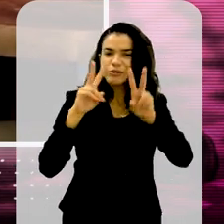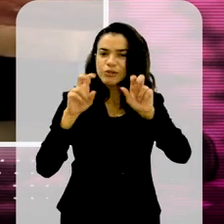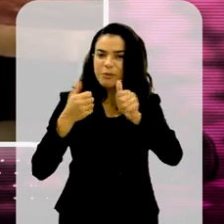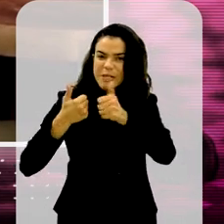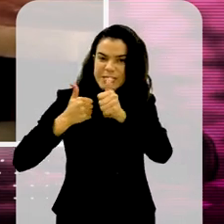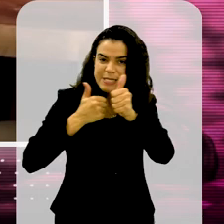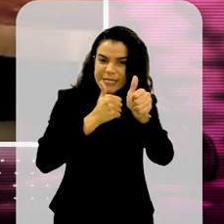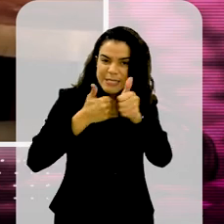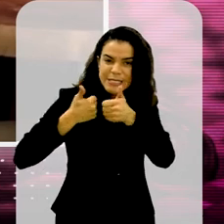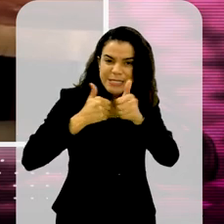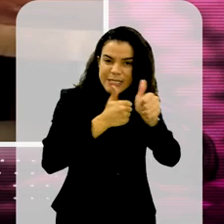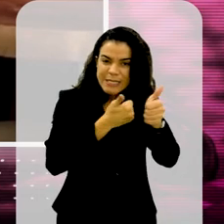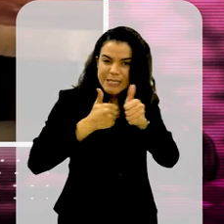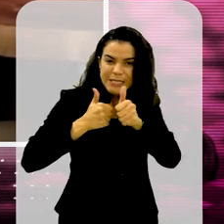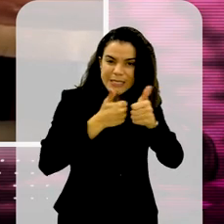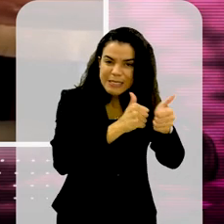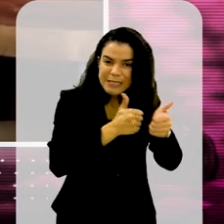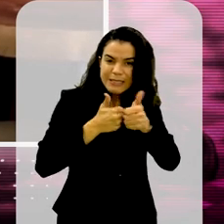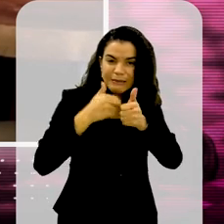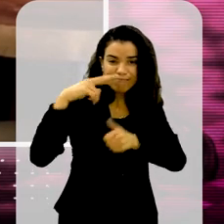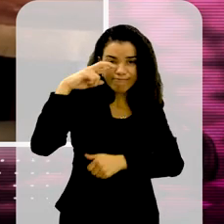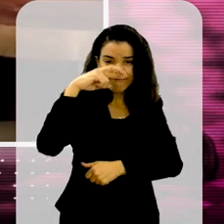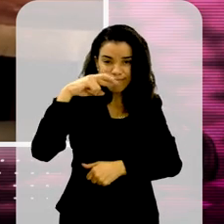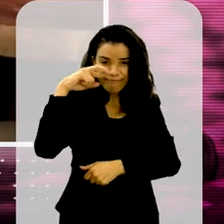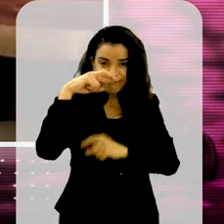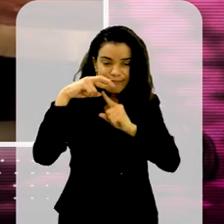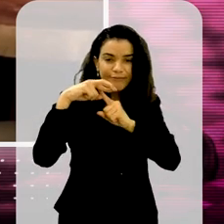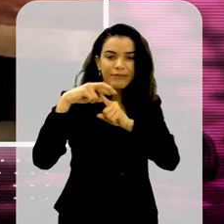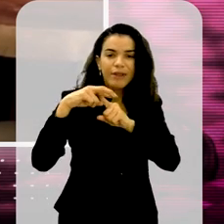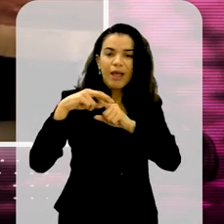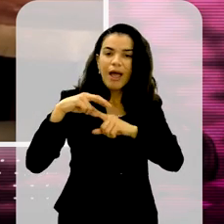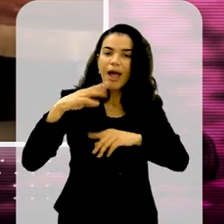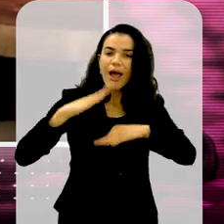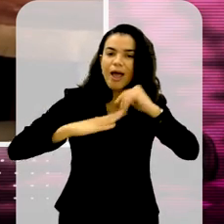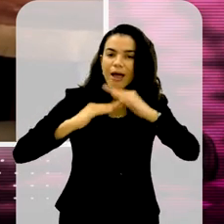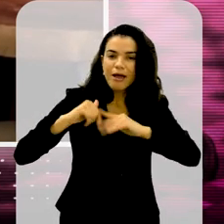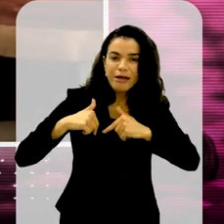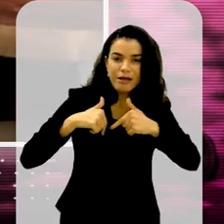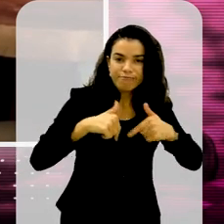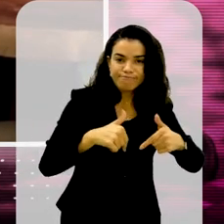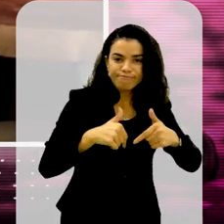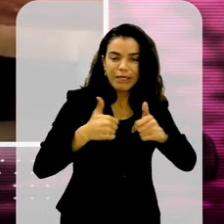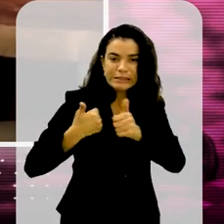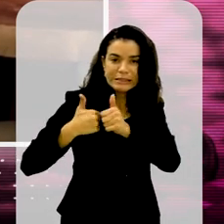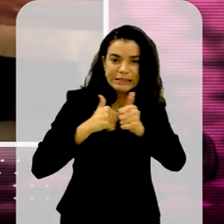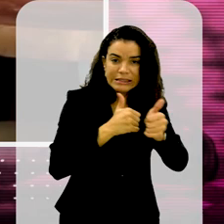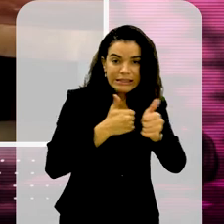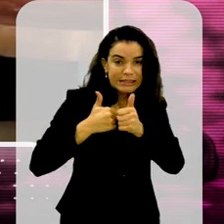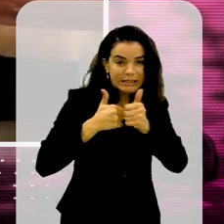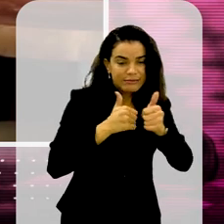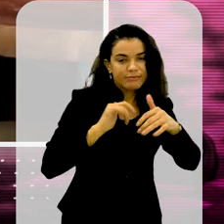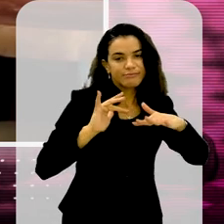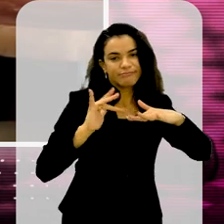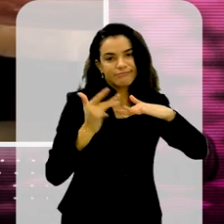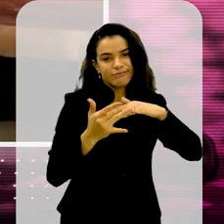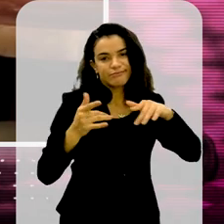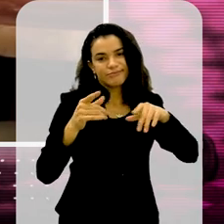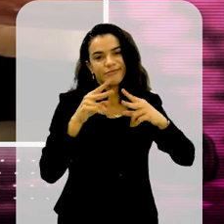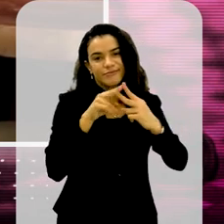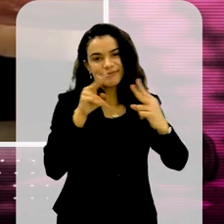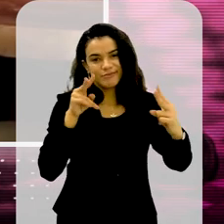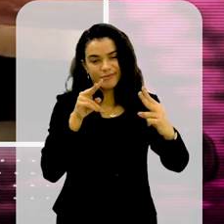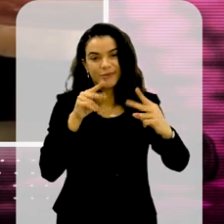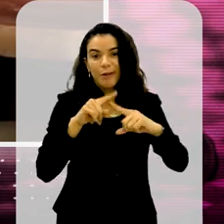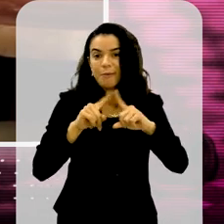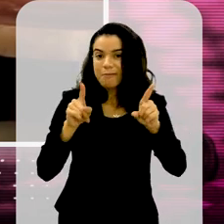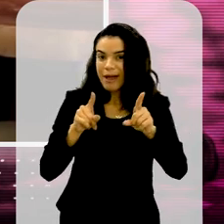fala em perseguição, é claro que está sendo cada vez mais comum a prática do crime de perseguição através das redes